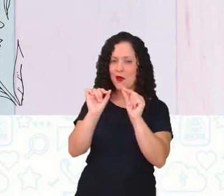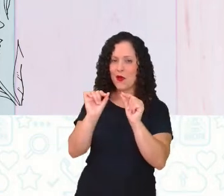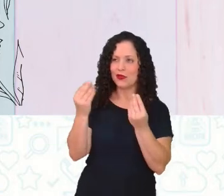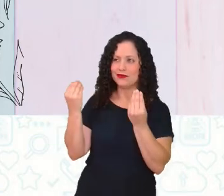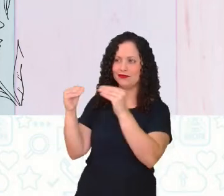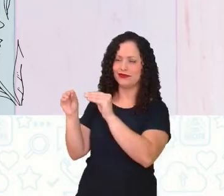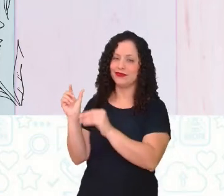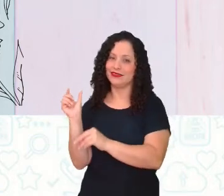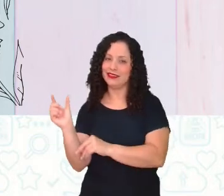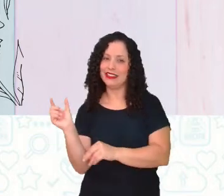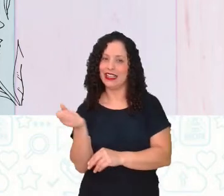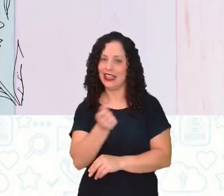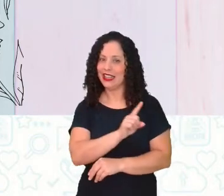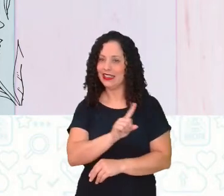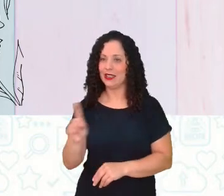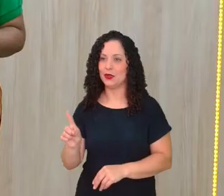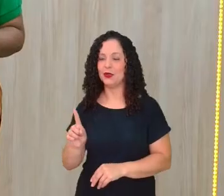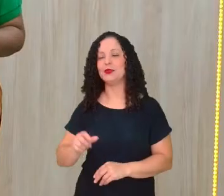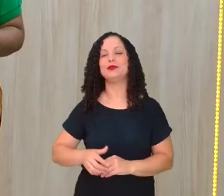a preposição.